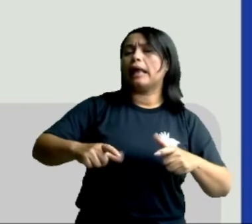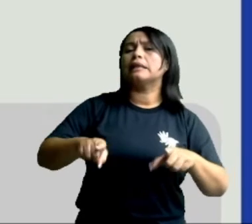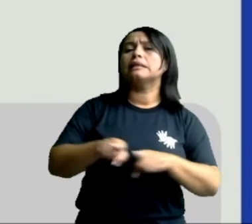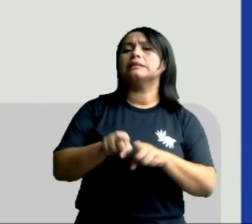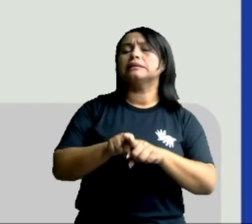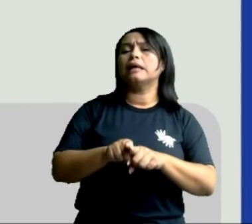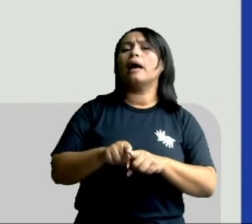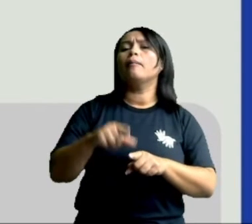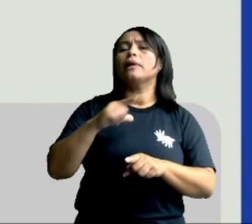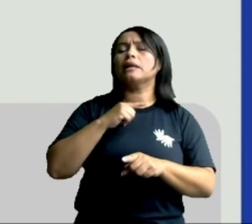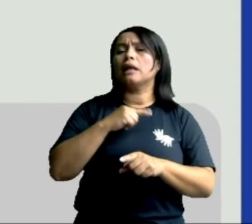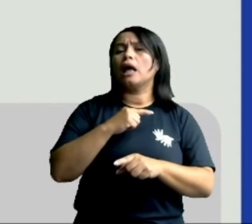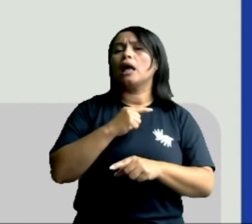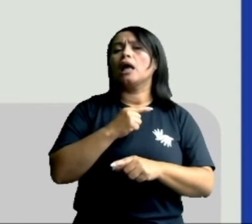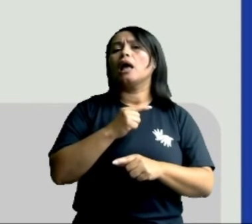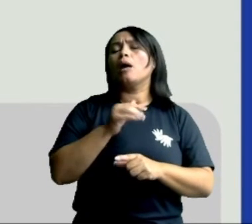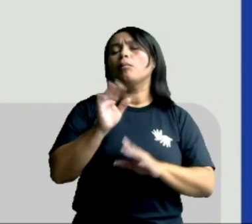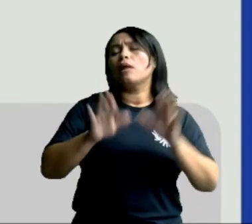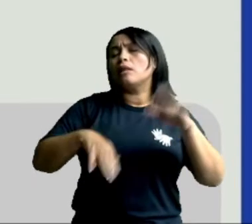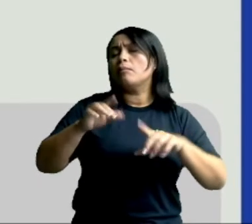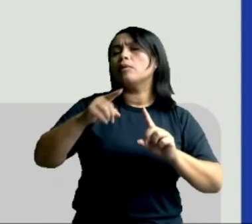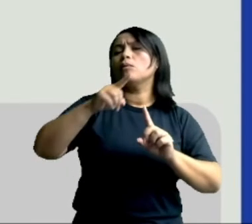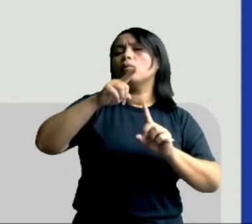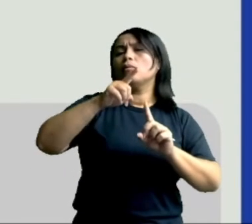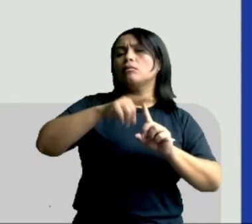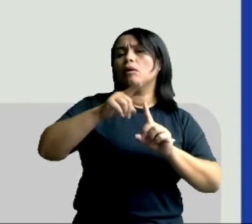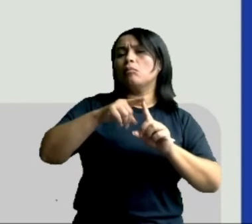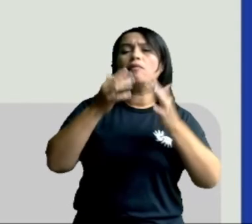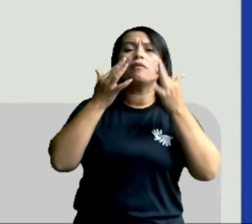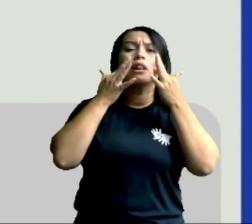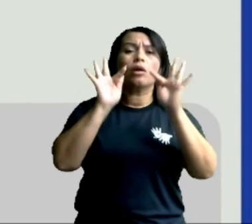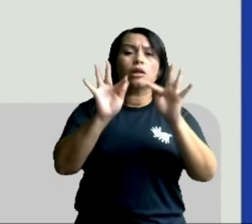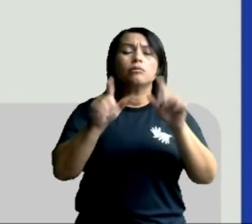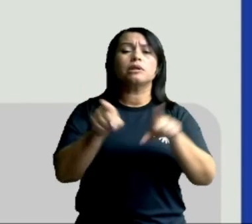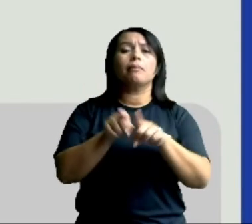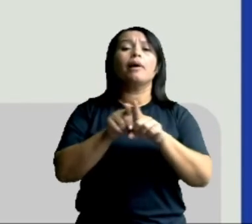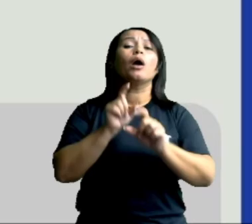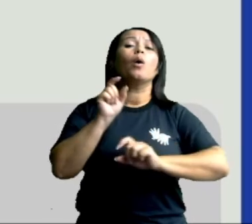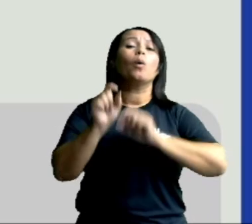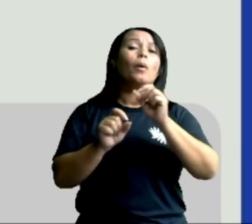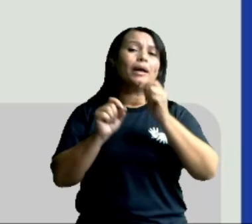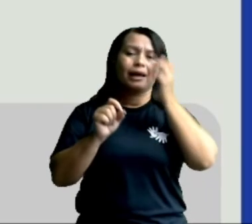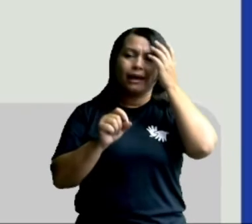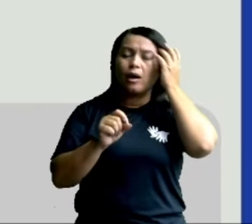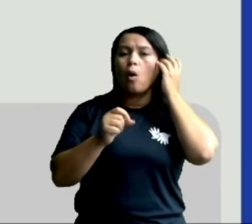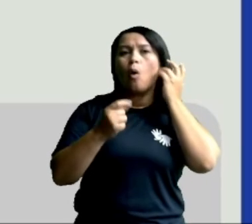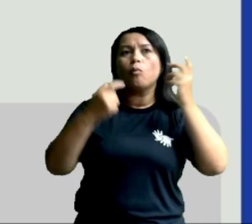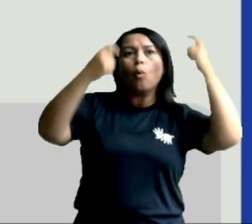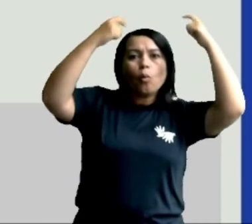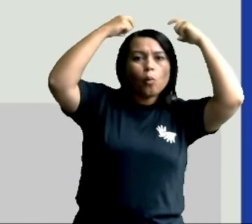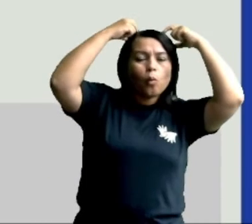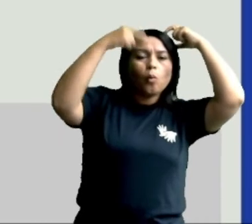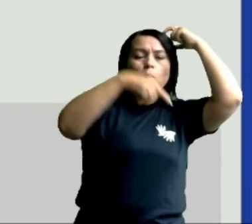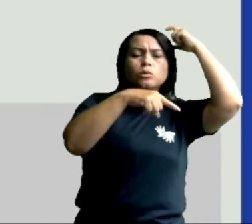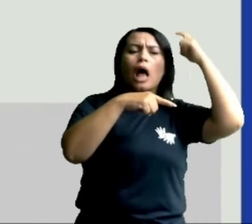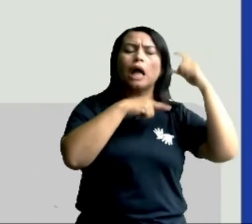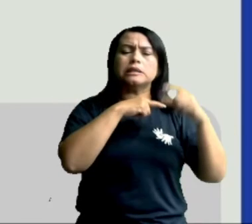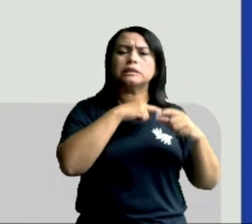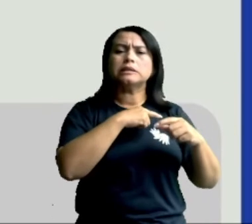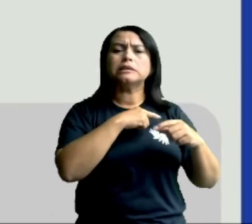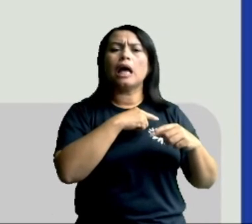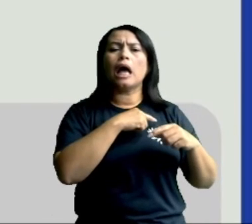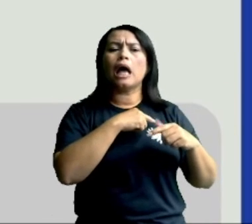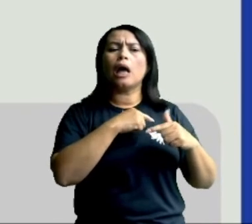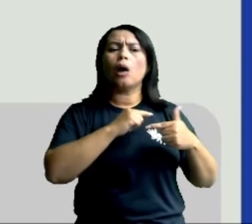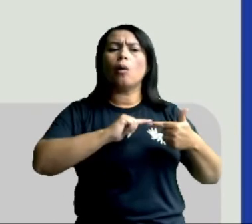promove um determinado tipo de fenótipo, como no exemplo do urso polar, né? Ou seja, ele possui informação genética